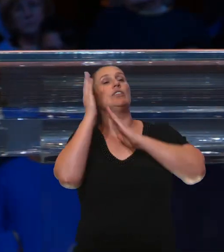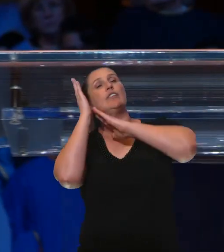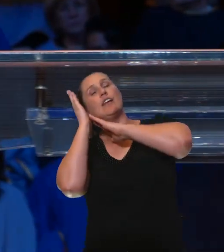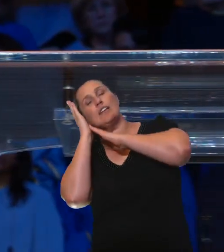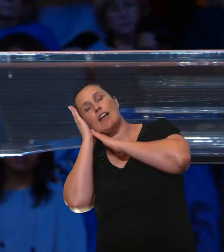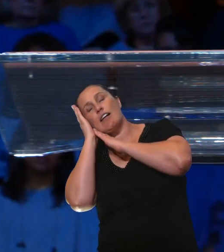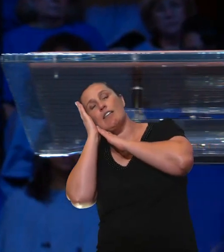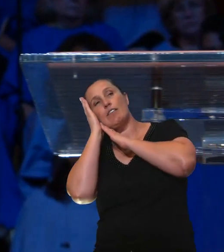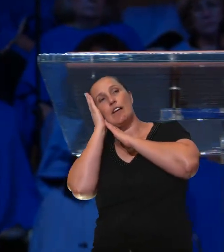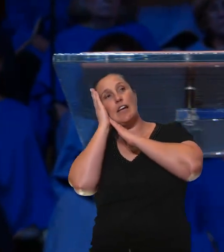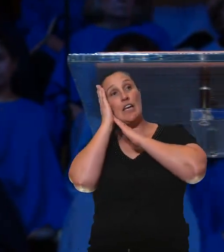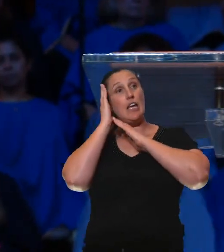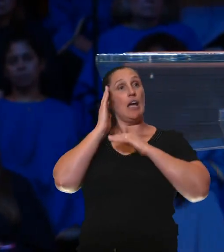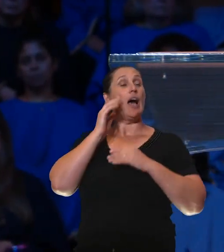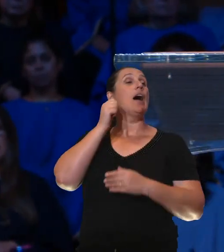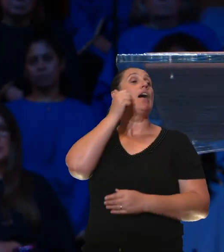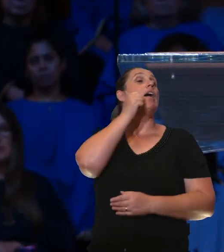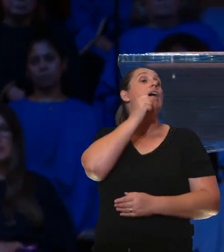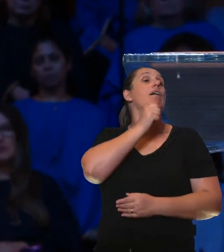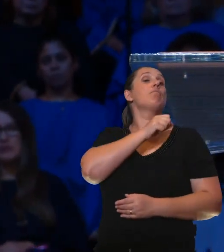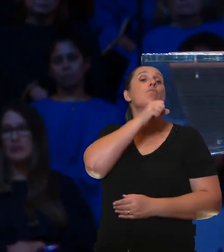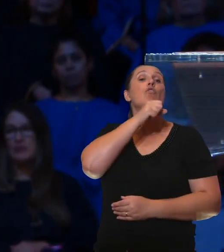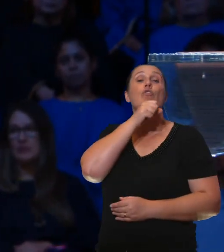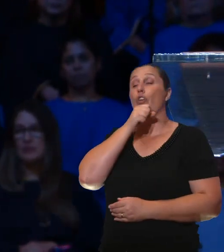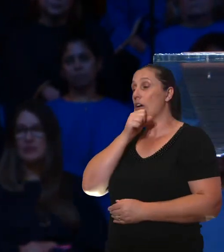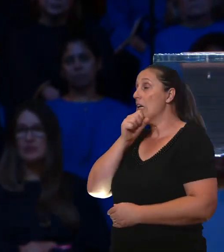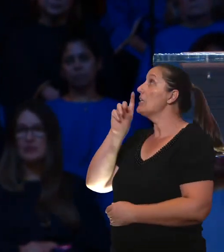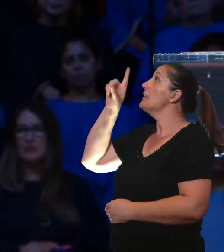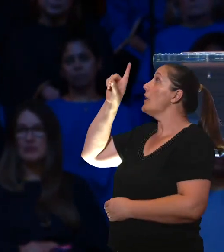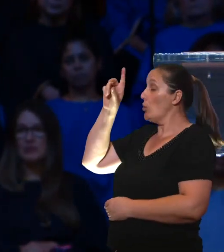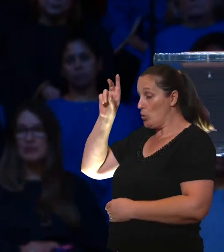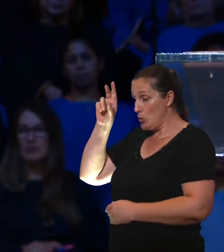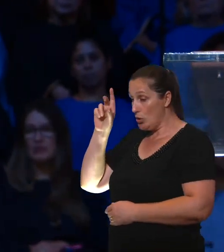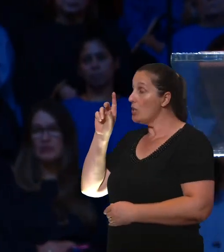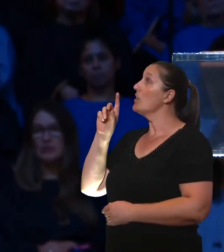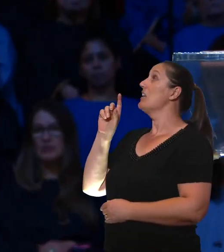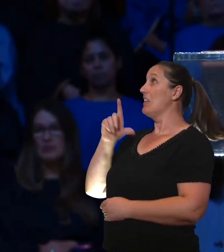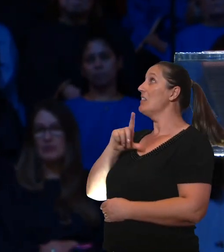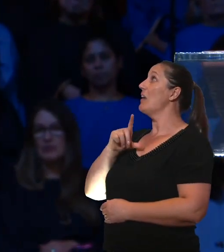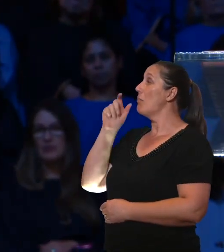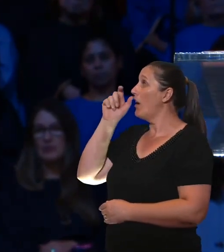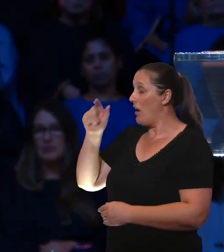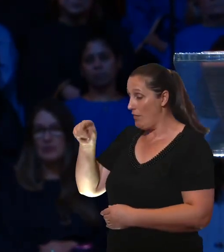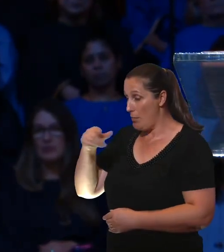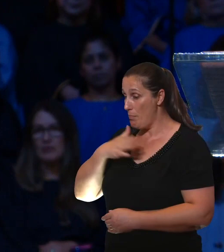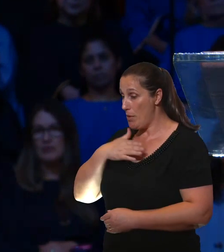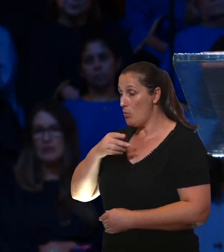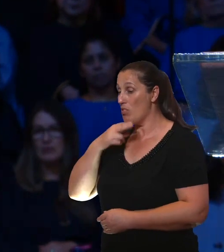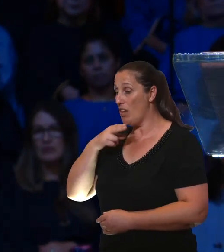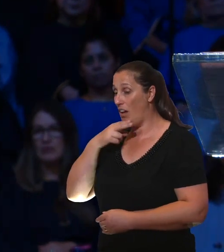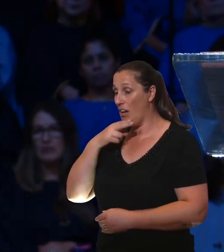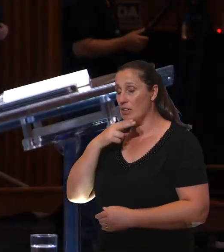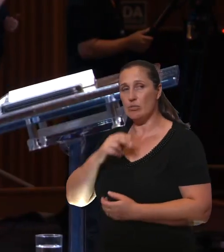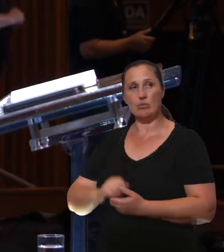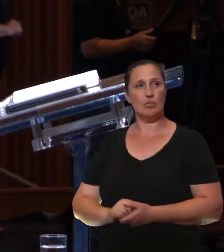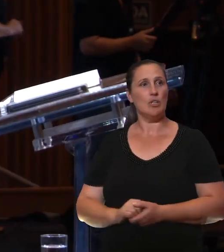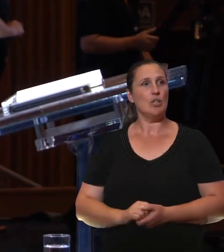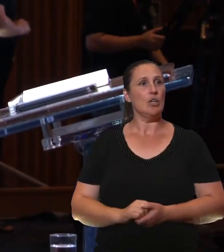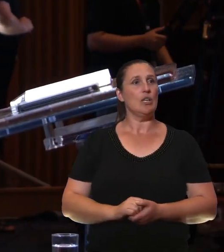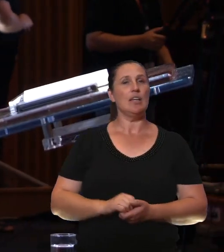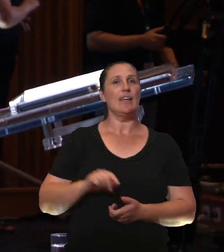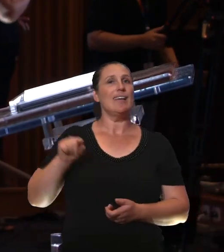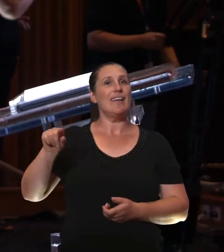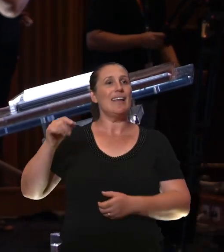falava: Deus, o Senhor tem uma palavra sobre o meu neto. E ungia ele com óleo. Até hoje ele não consegue comer nada